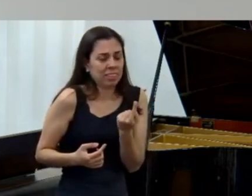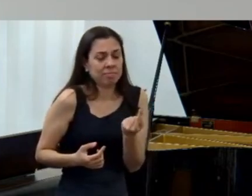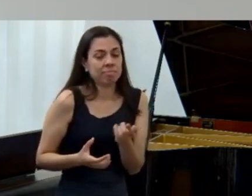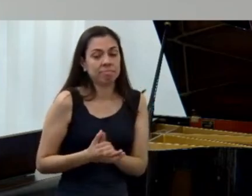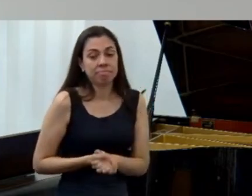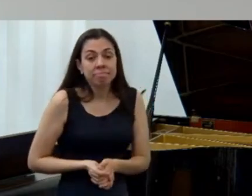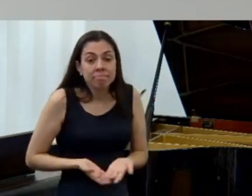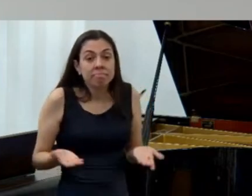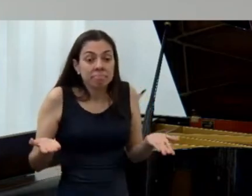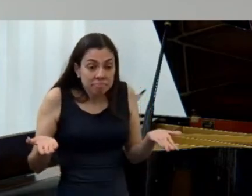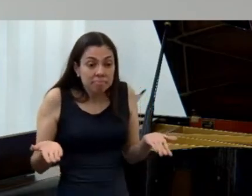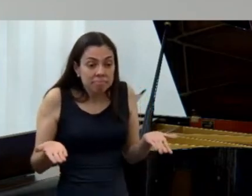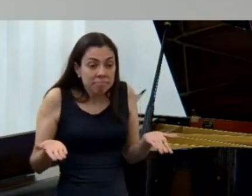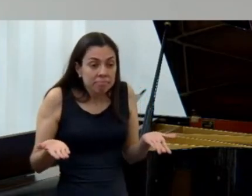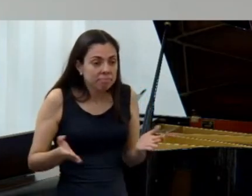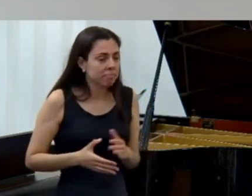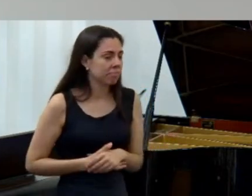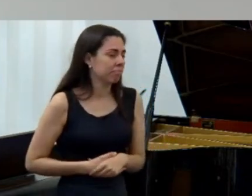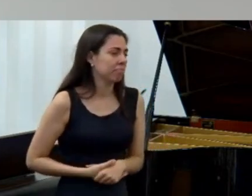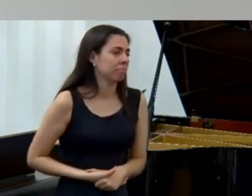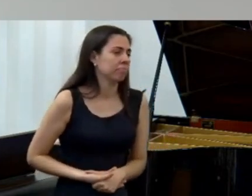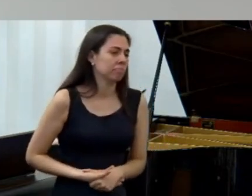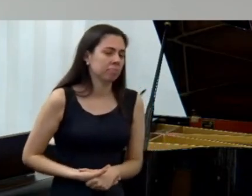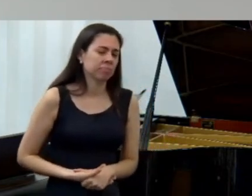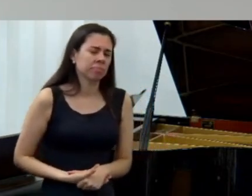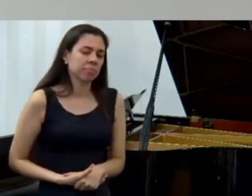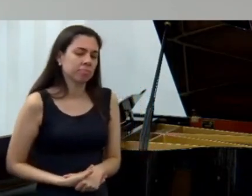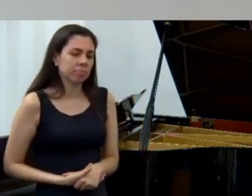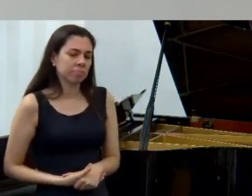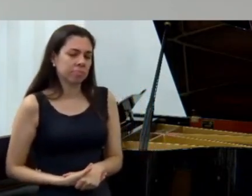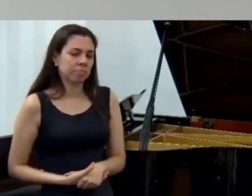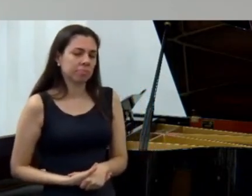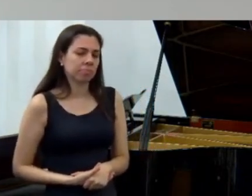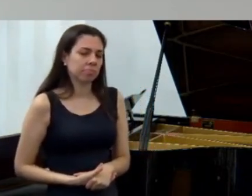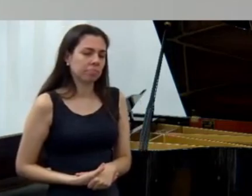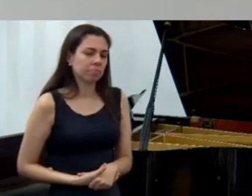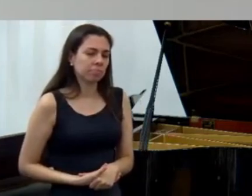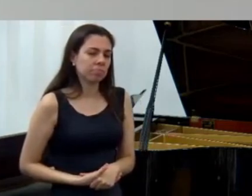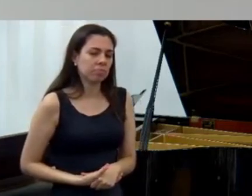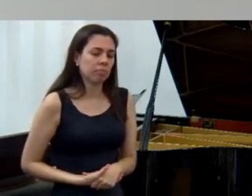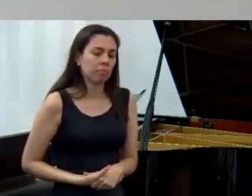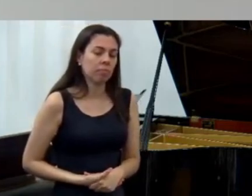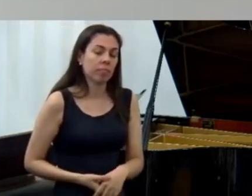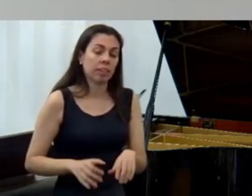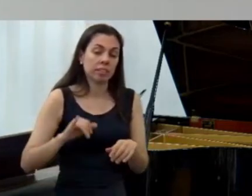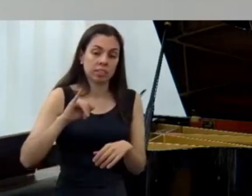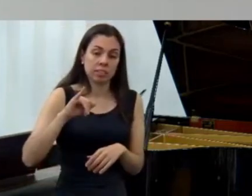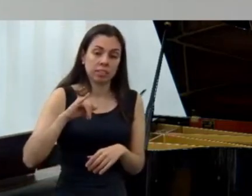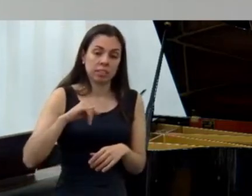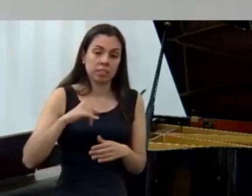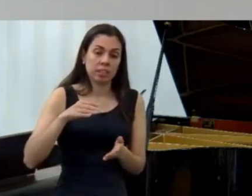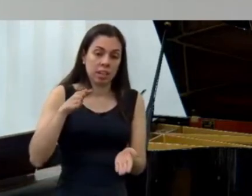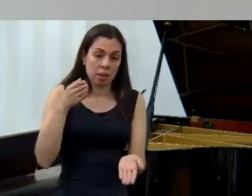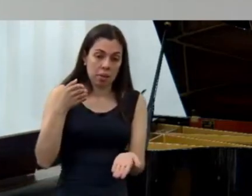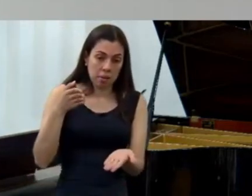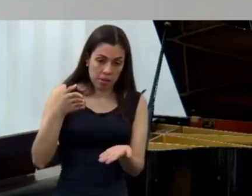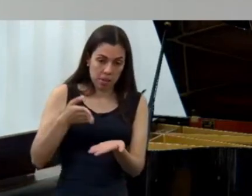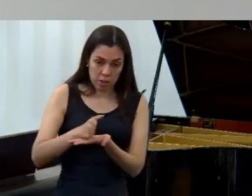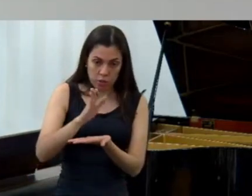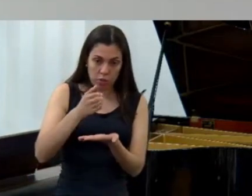As Escrituras dizem que Jezabel mandou um mensageiro Elias dizendo: em 24 horas eu vou ter a sua